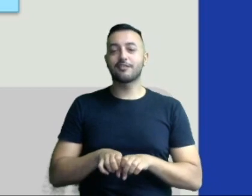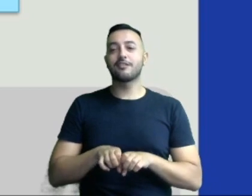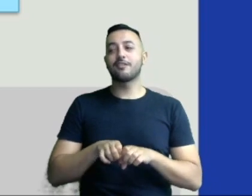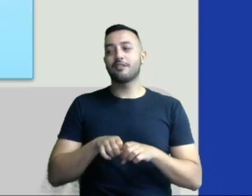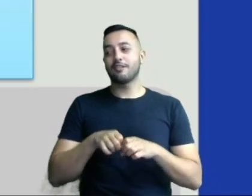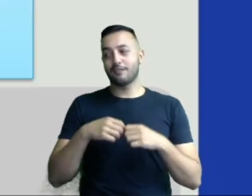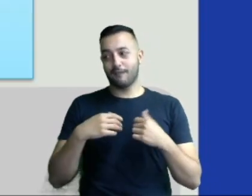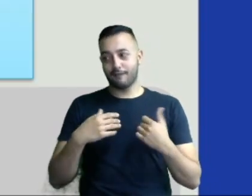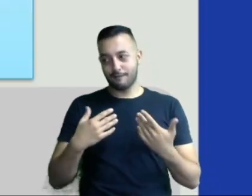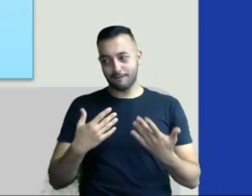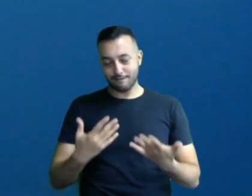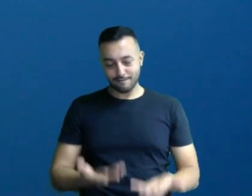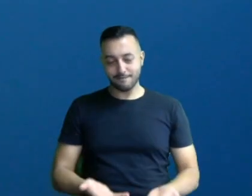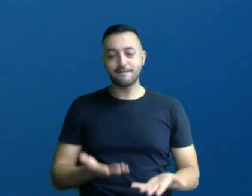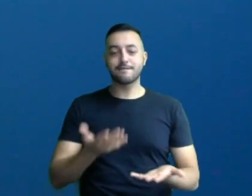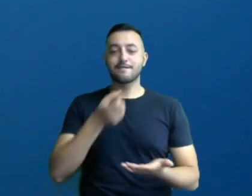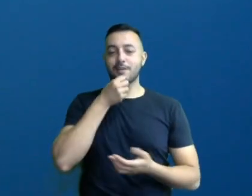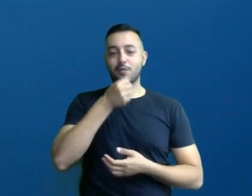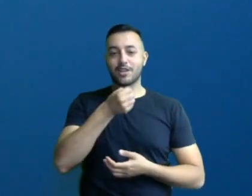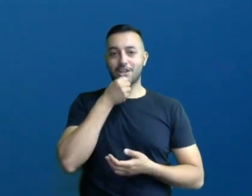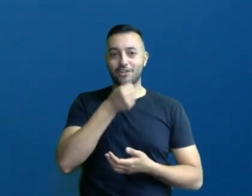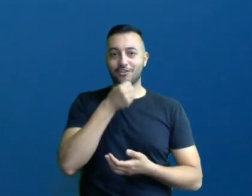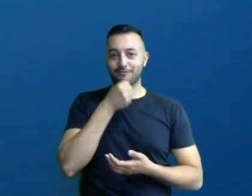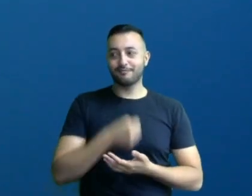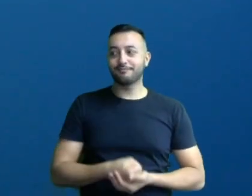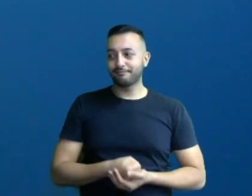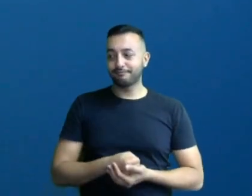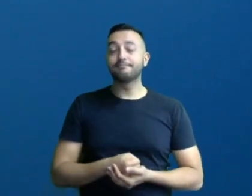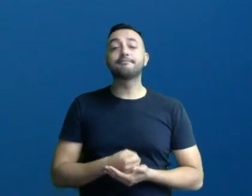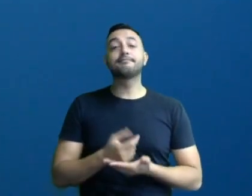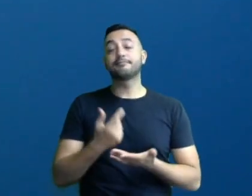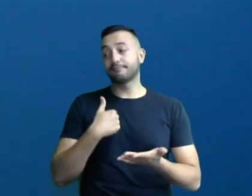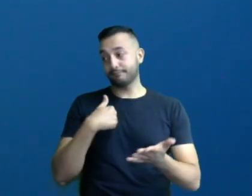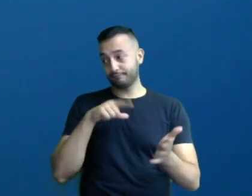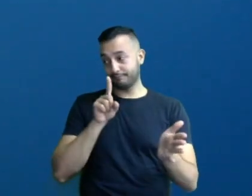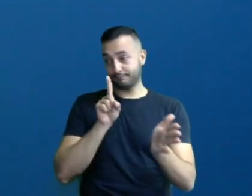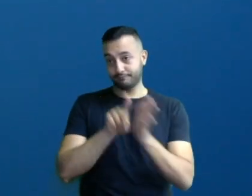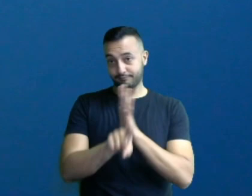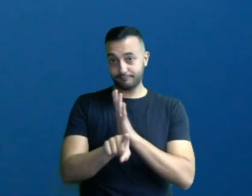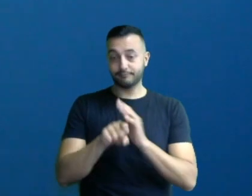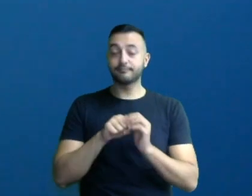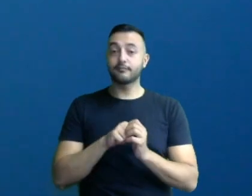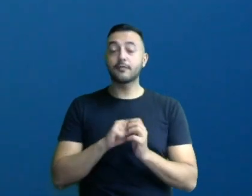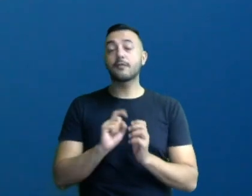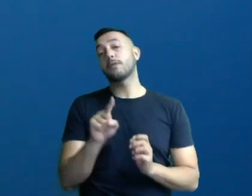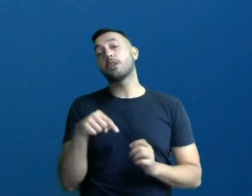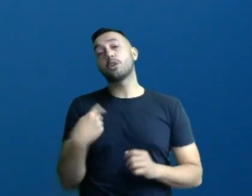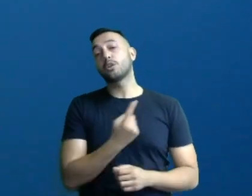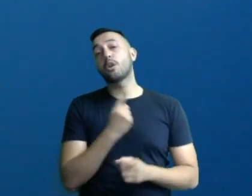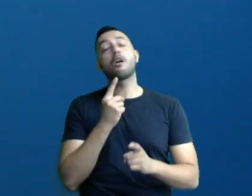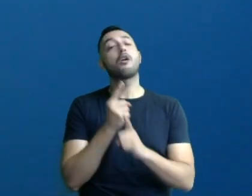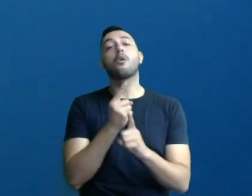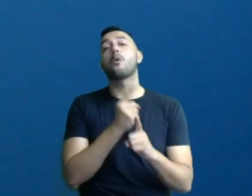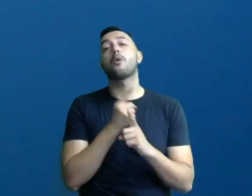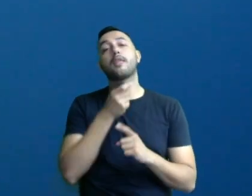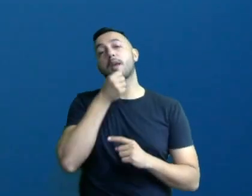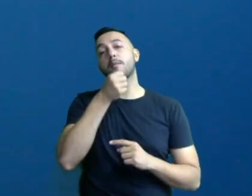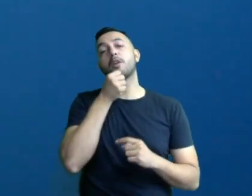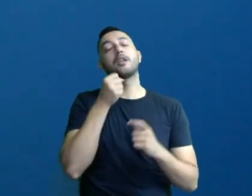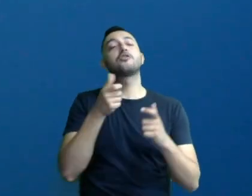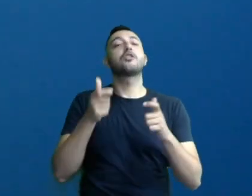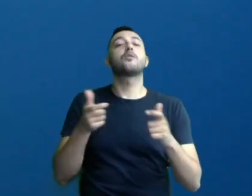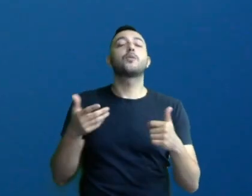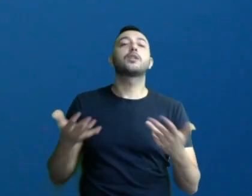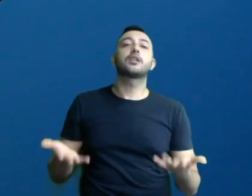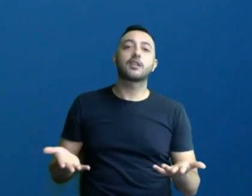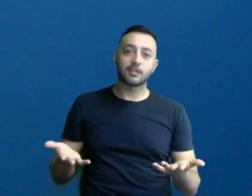estruturais do gênero reportagem. E aí eu trago uma pergunta para vocês. Onde podemos encontrar reportagens? Onde é que